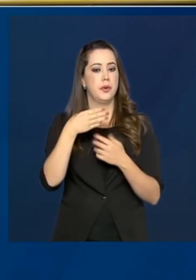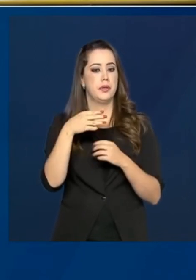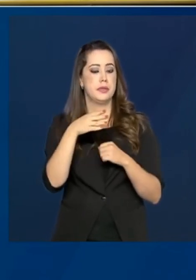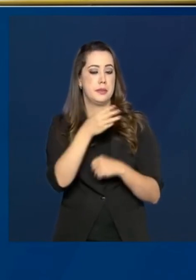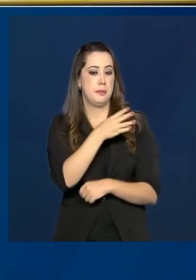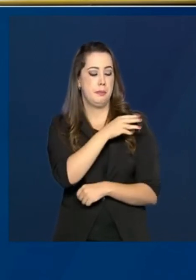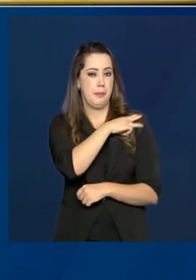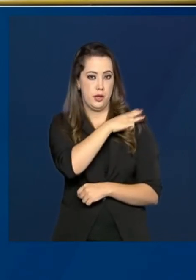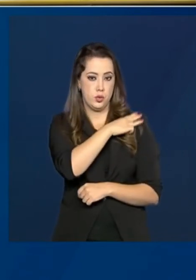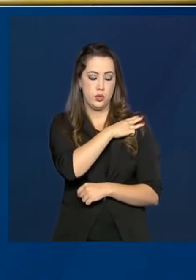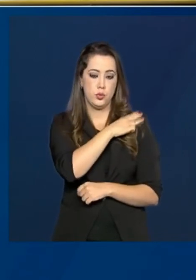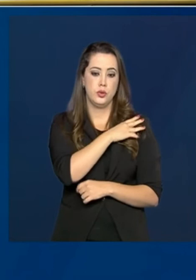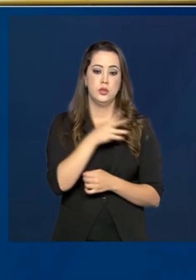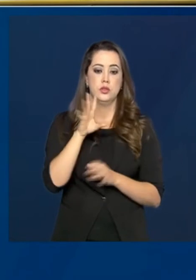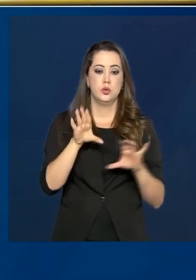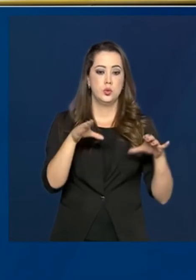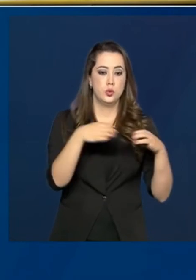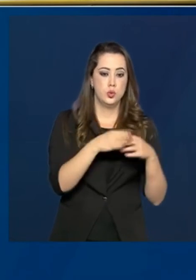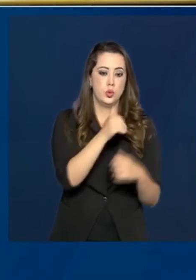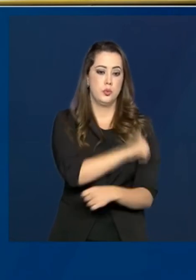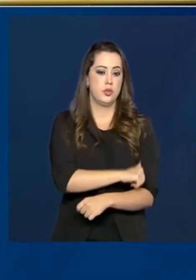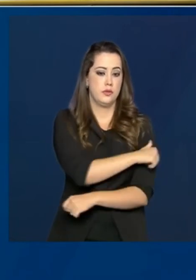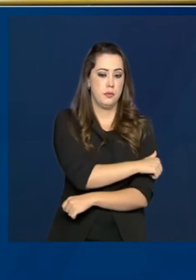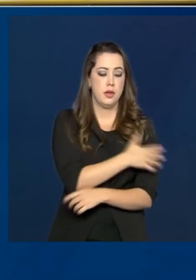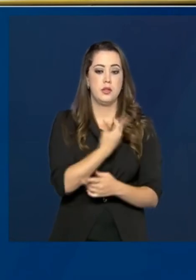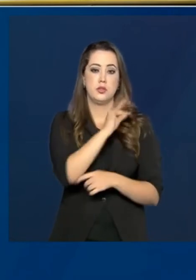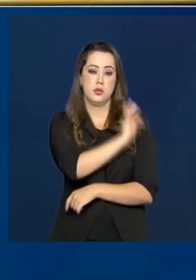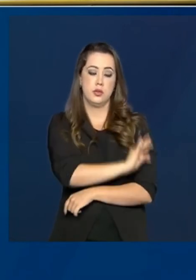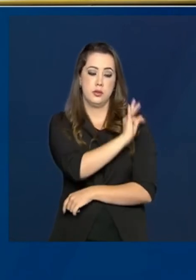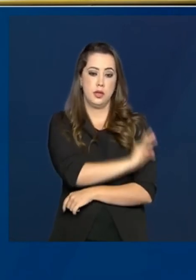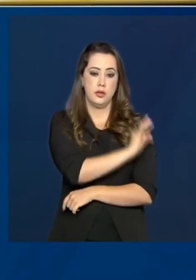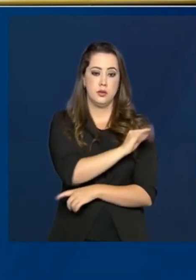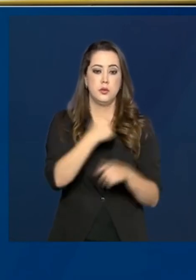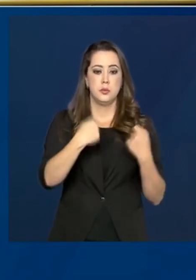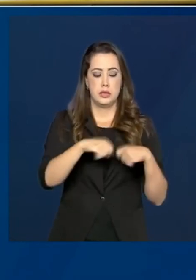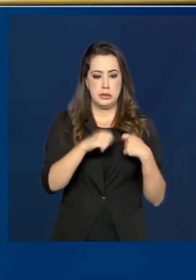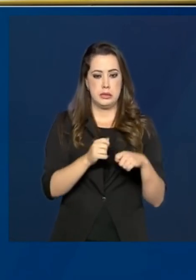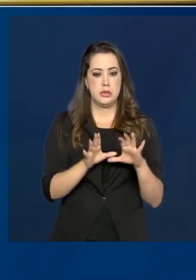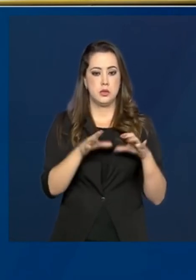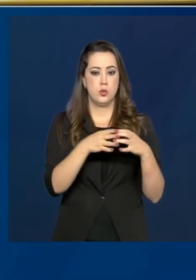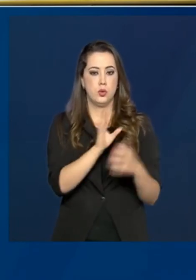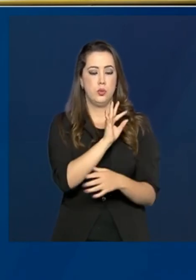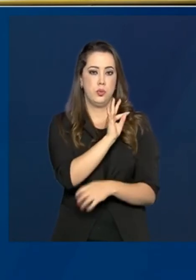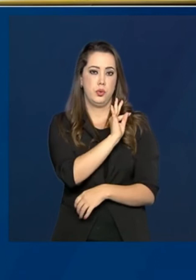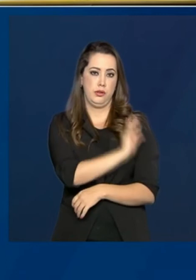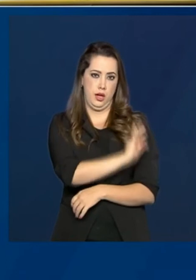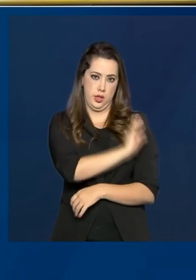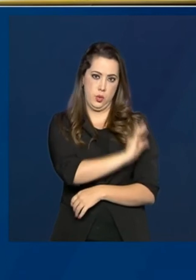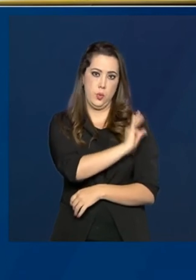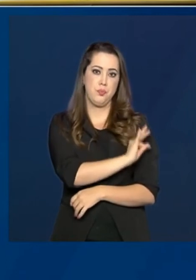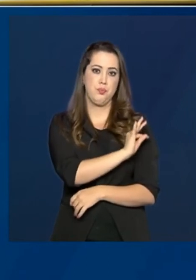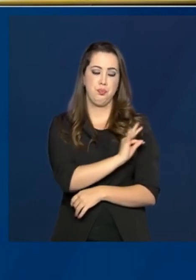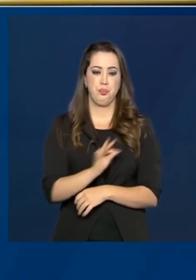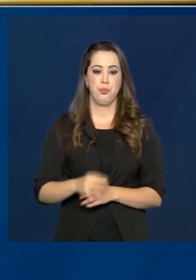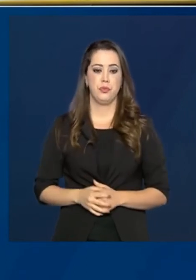completo. E a gente lembra que nas categorias de enfermeiros a gente tem os técnicos, por isso que a gente tem pessoas com nível médio nessa amostra. Pode